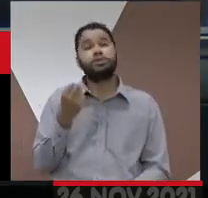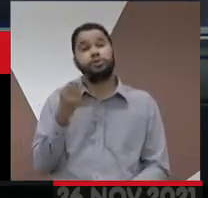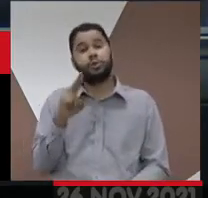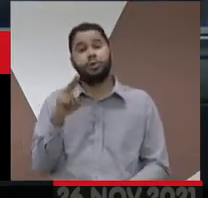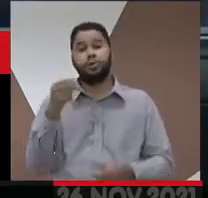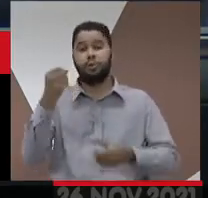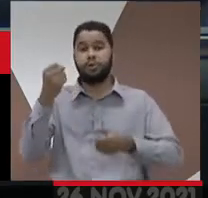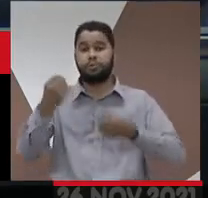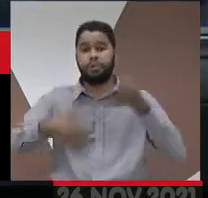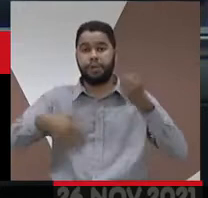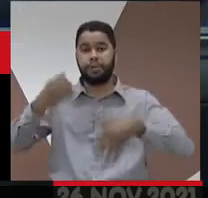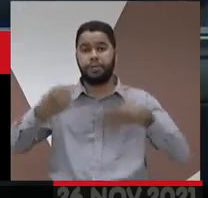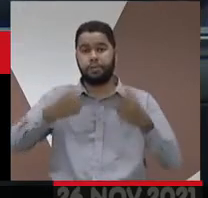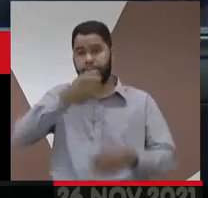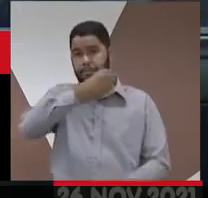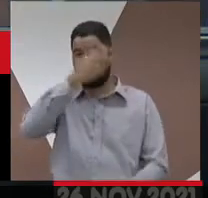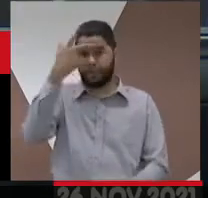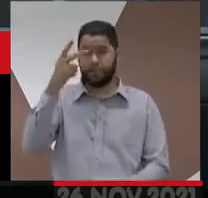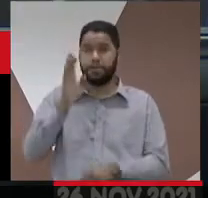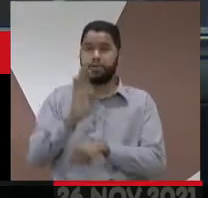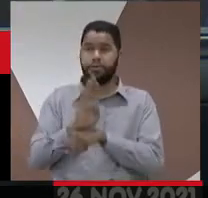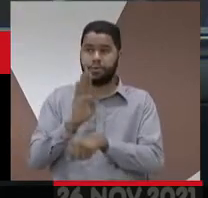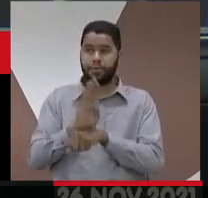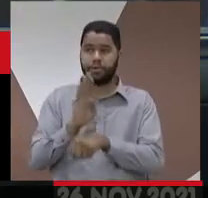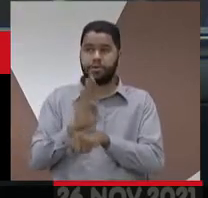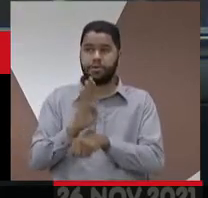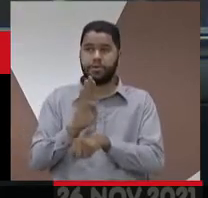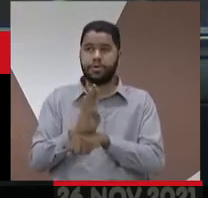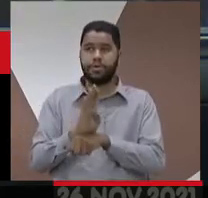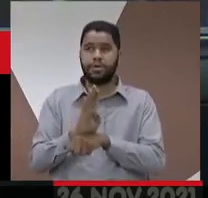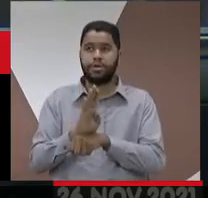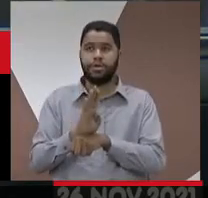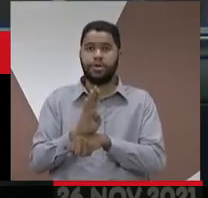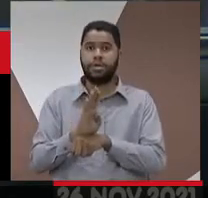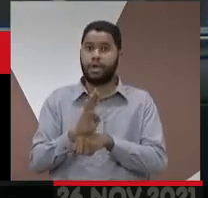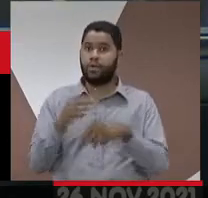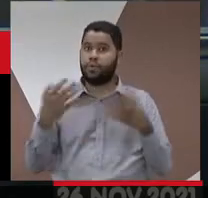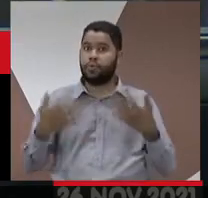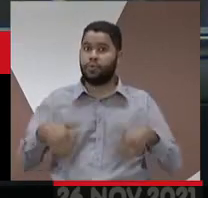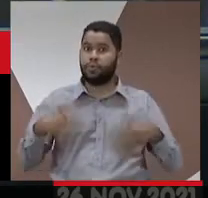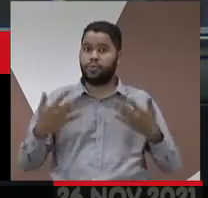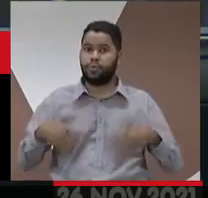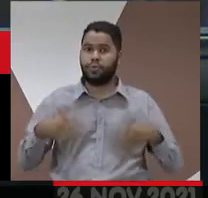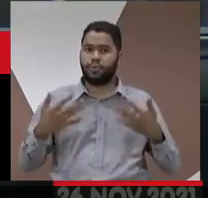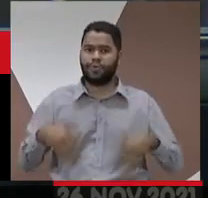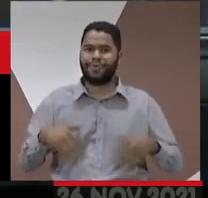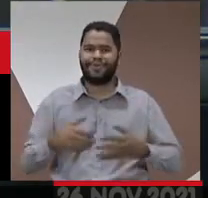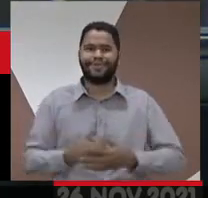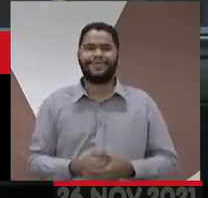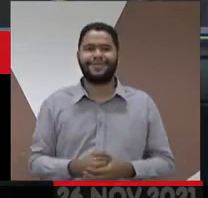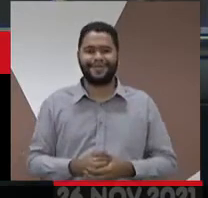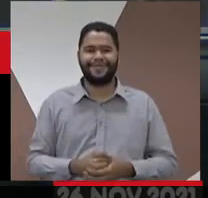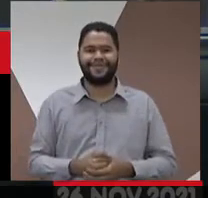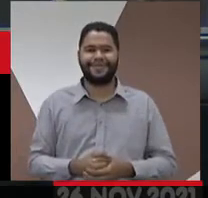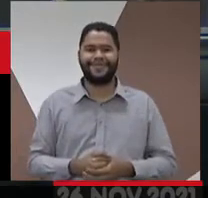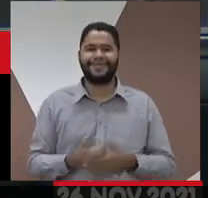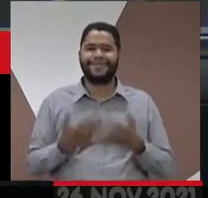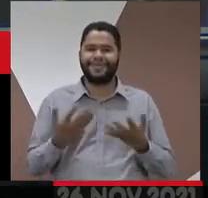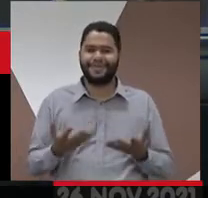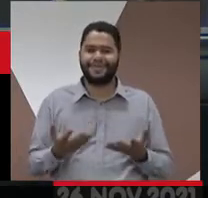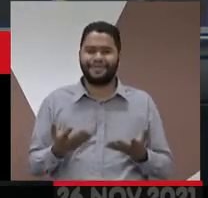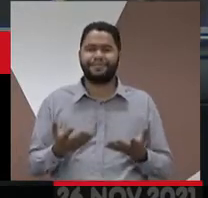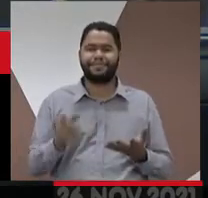falado agora pelo prefeito de Betim é estarrecedor, né? Principalmente quando diz que pode